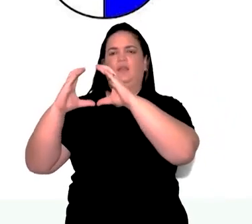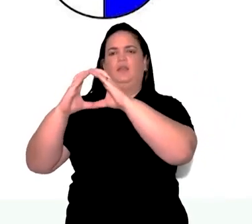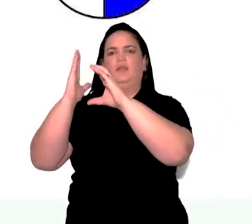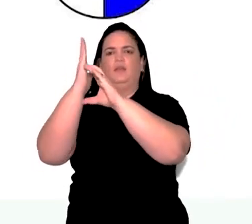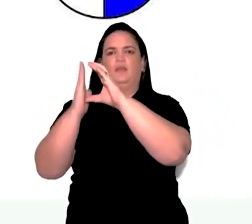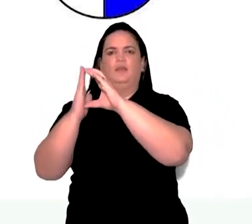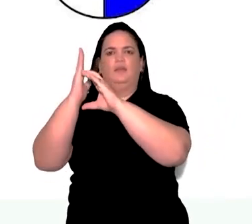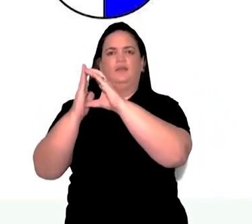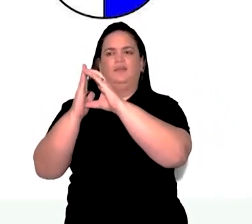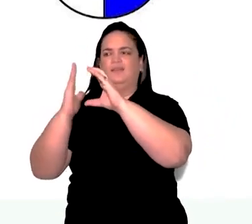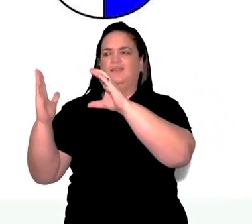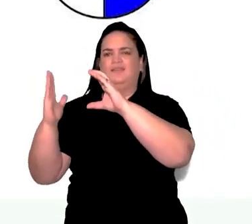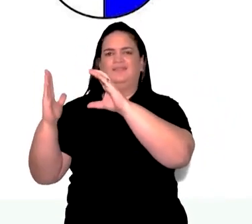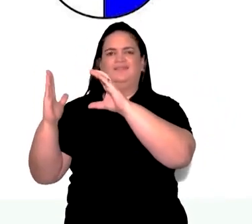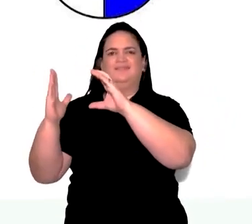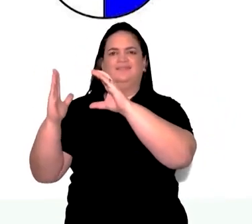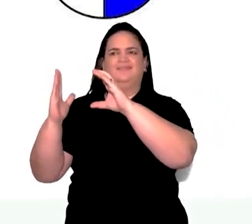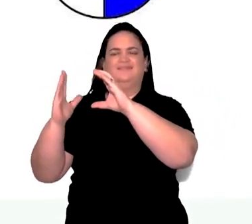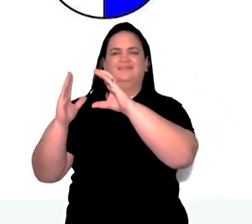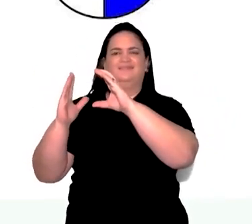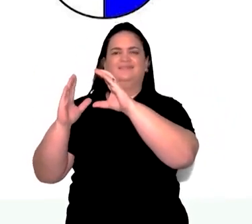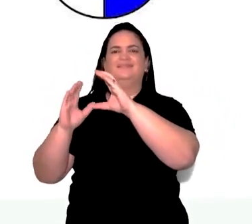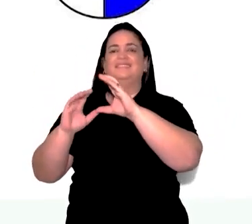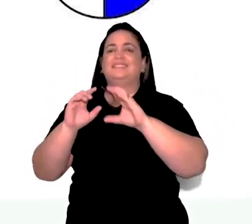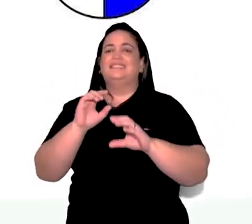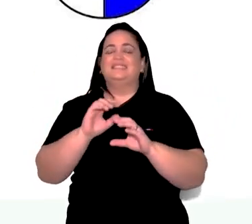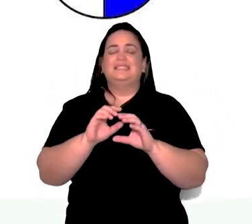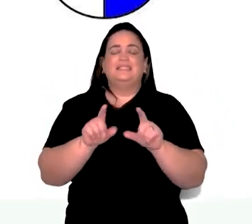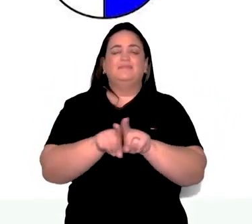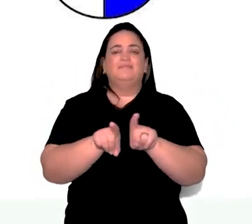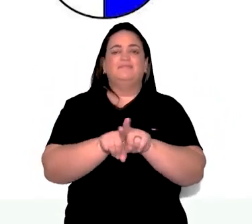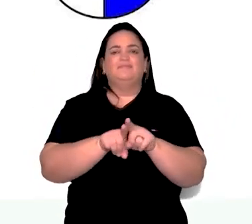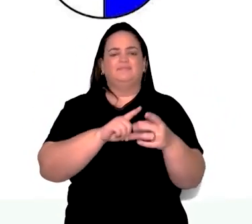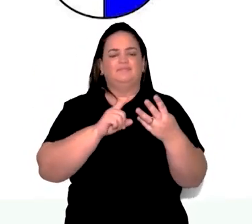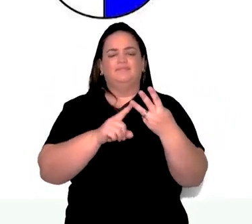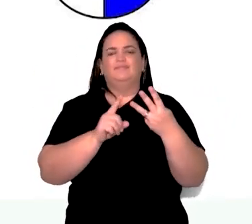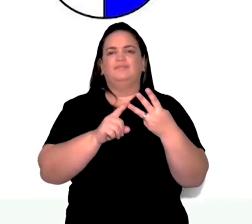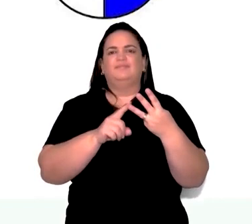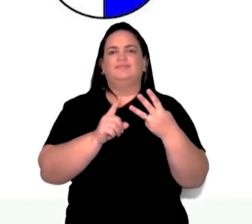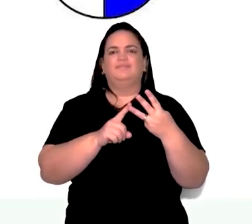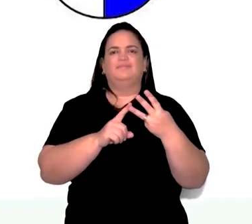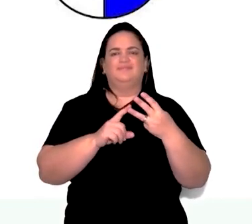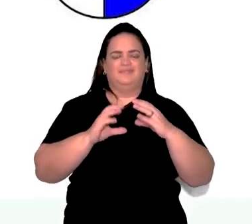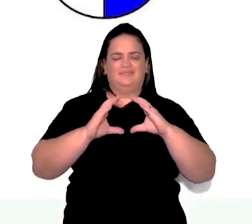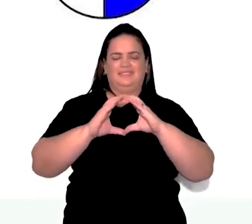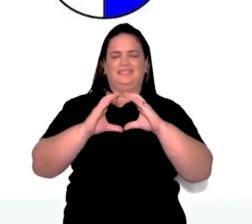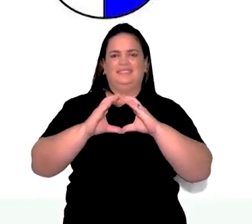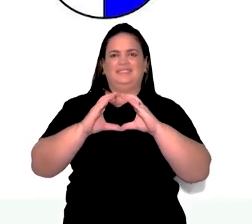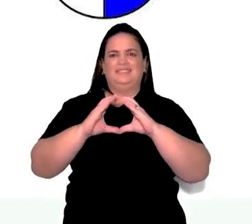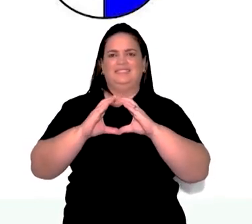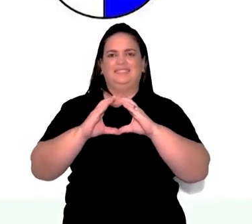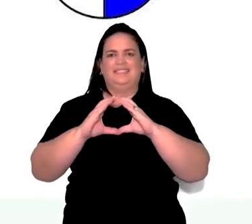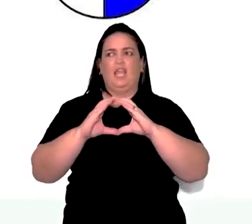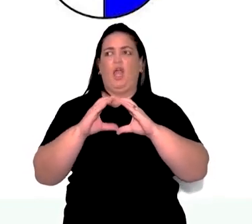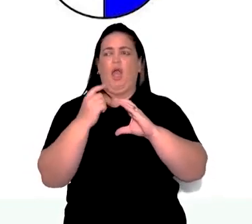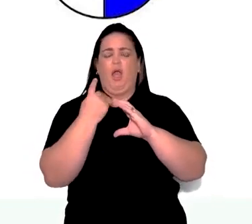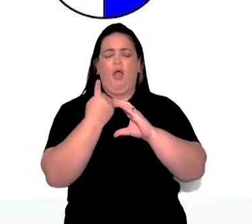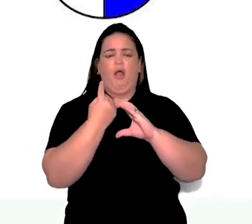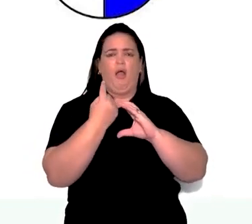círculo. No terceiro, eu tenho uma parte pintada de